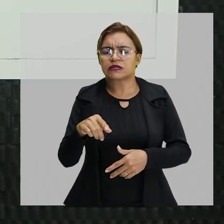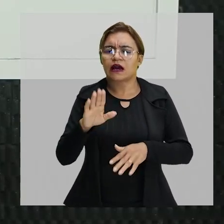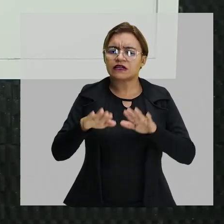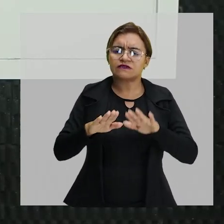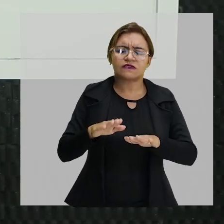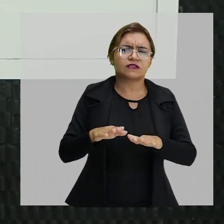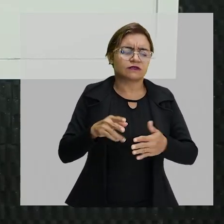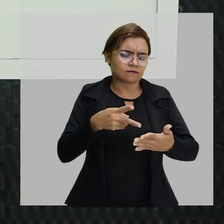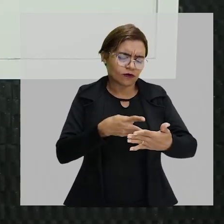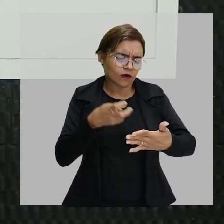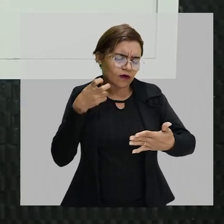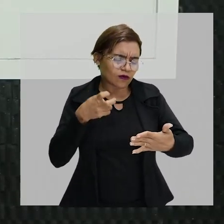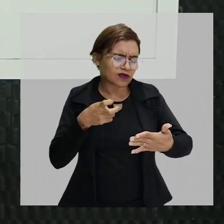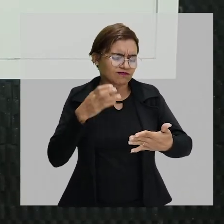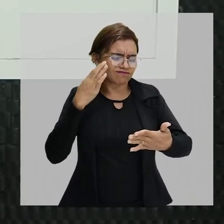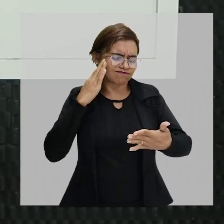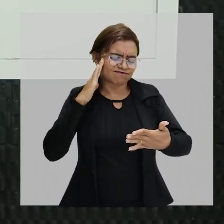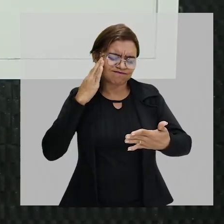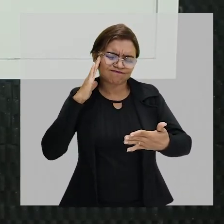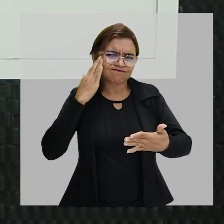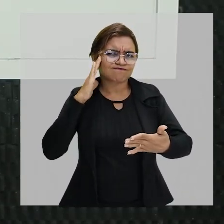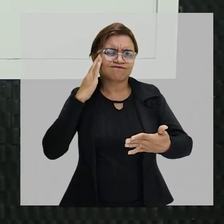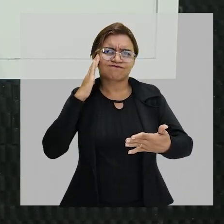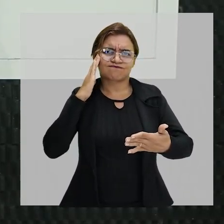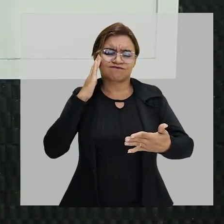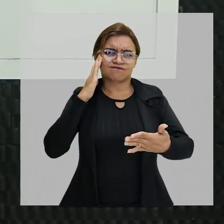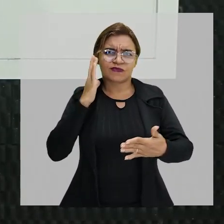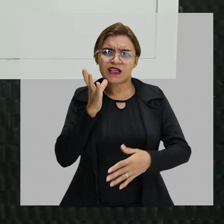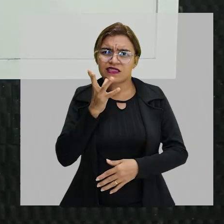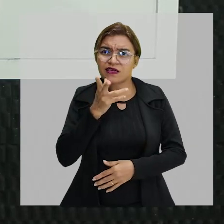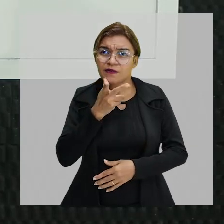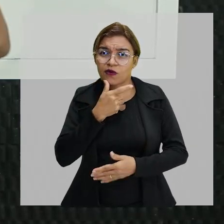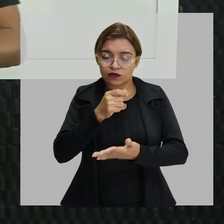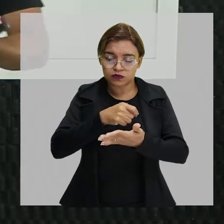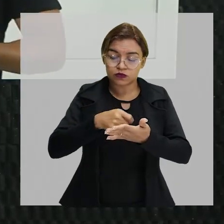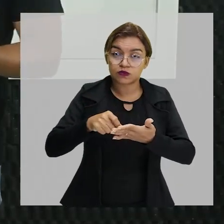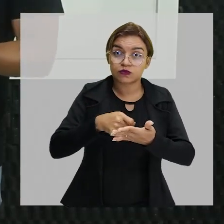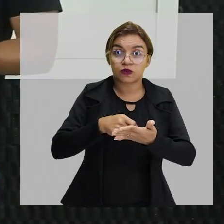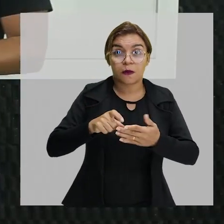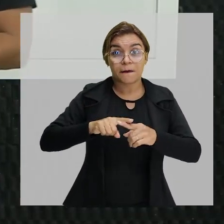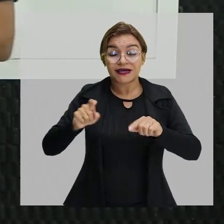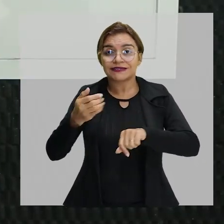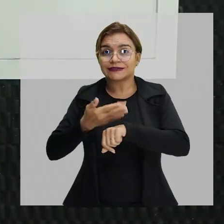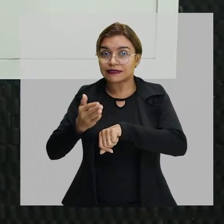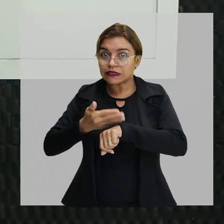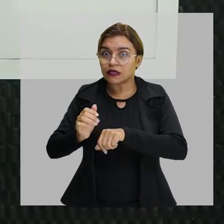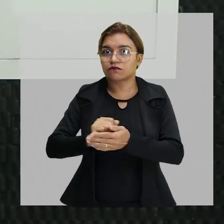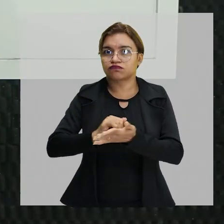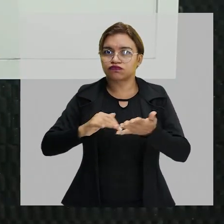a fórmula lá na hora, né? Você vai perder muito tempo. Tá? Quando você trabalha bem esses exercícios,